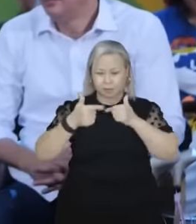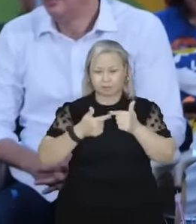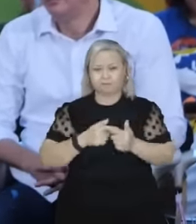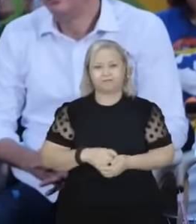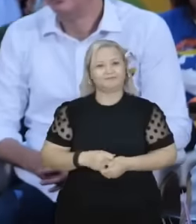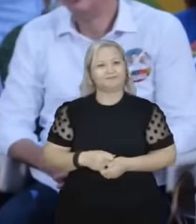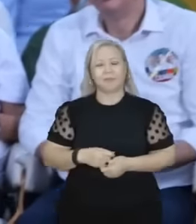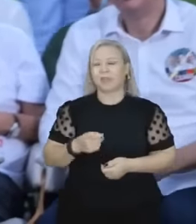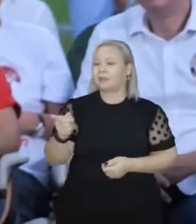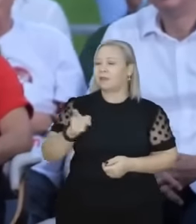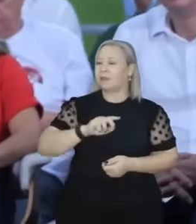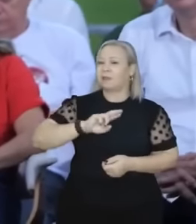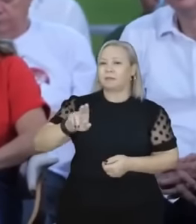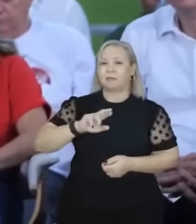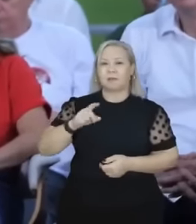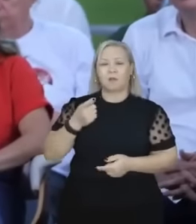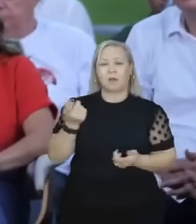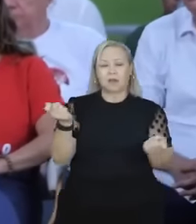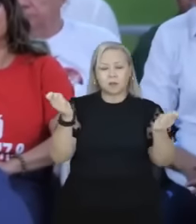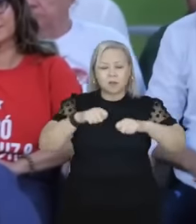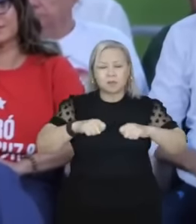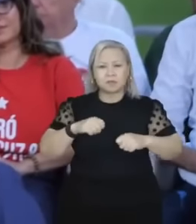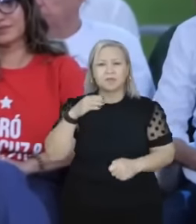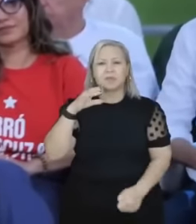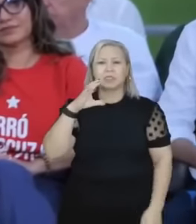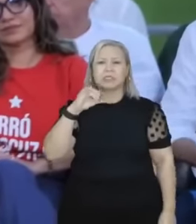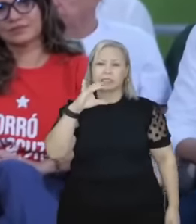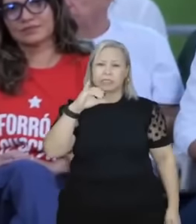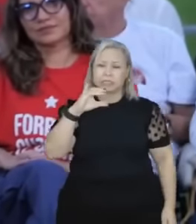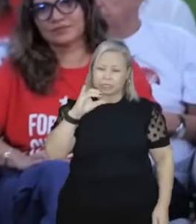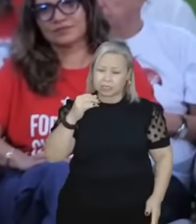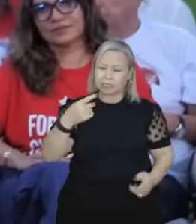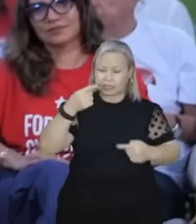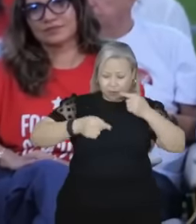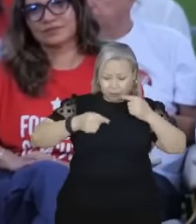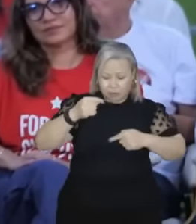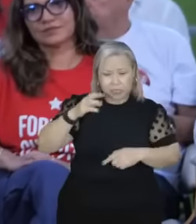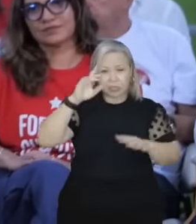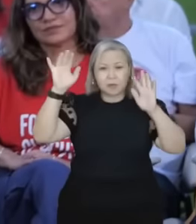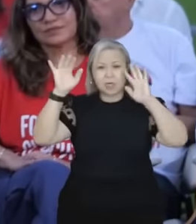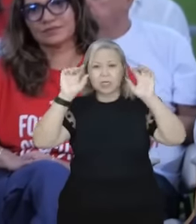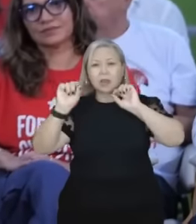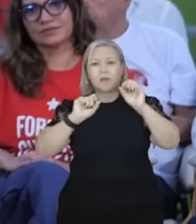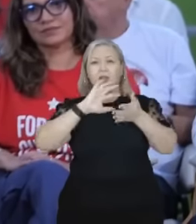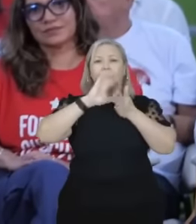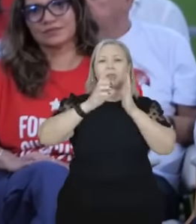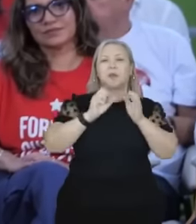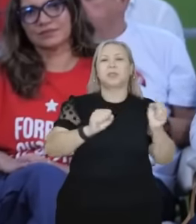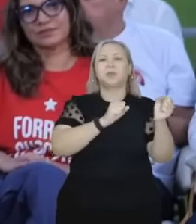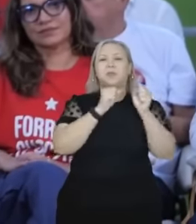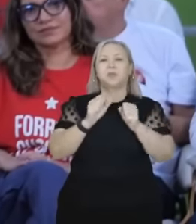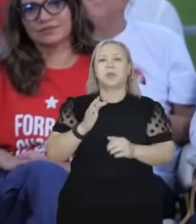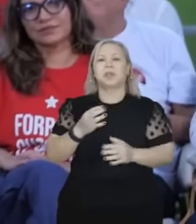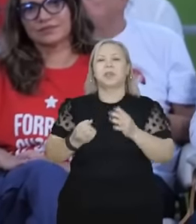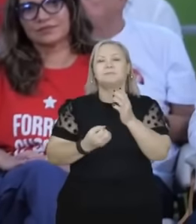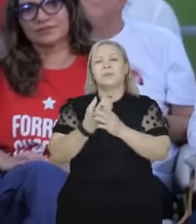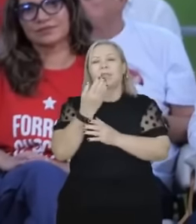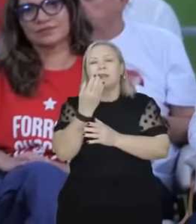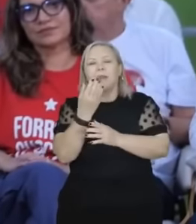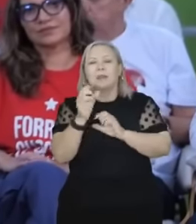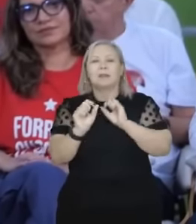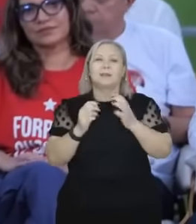nenhum cientista político imaginava que esse partido poderia ser criado e ainda ser dirigido